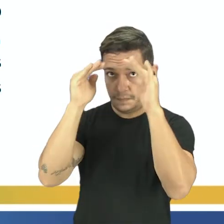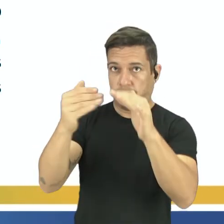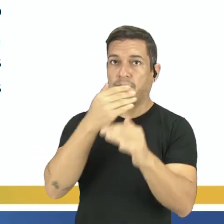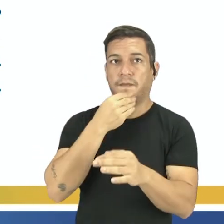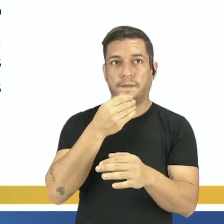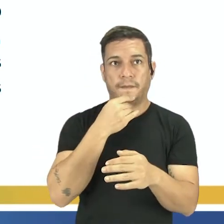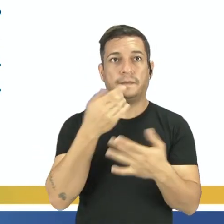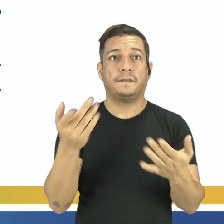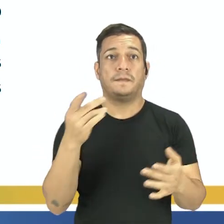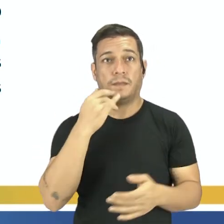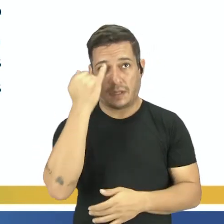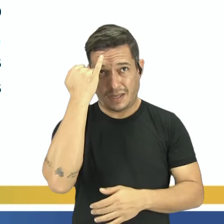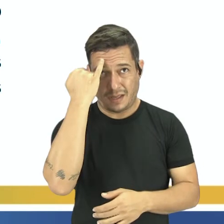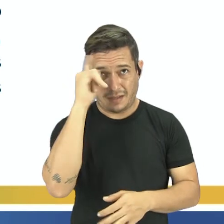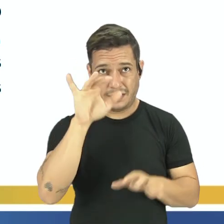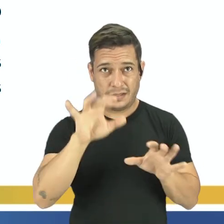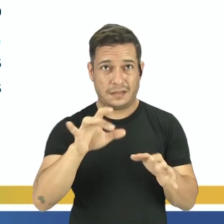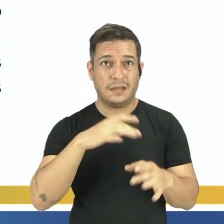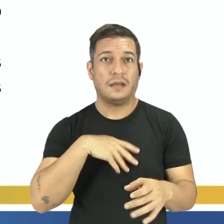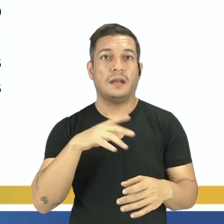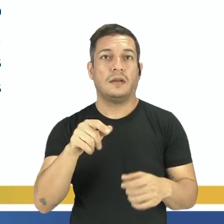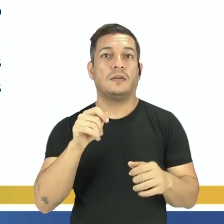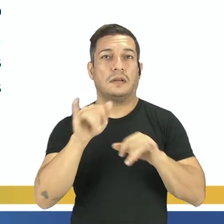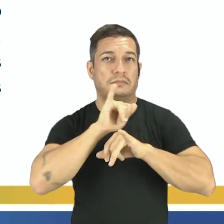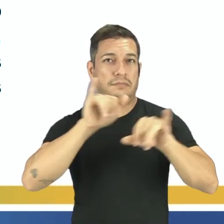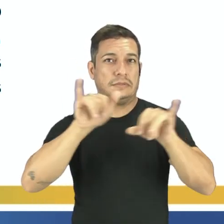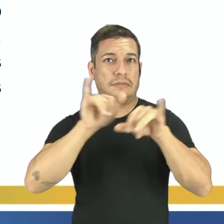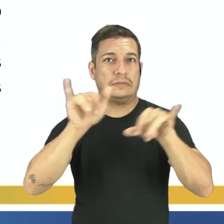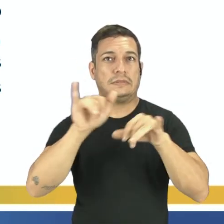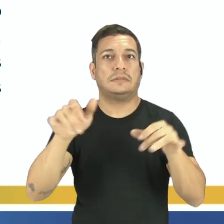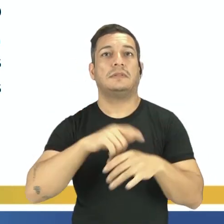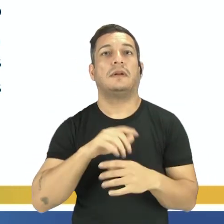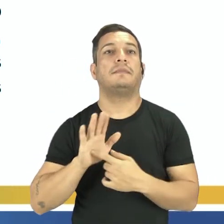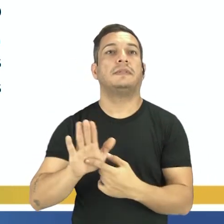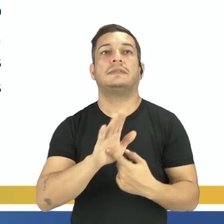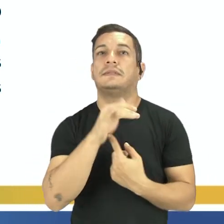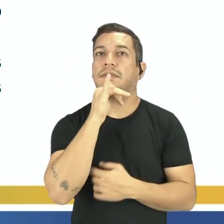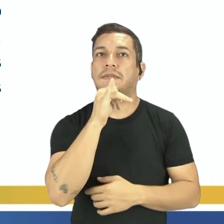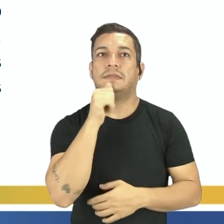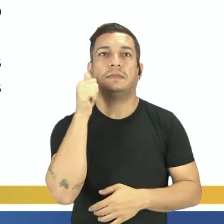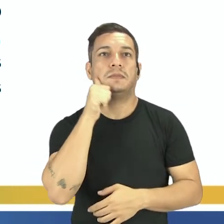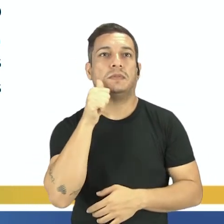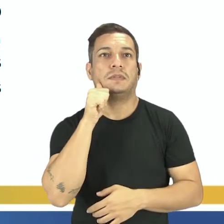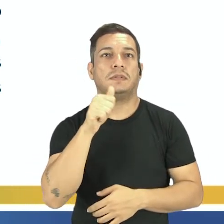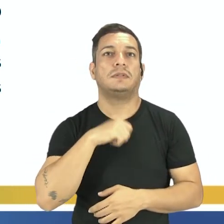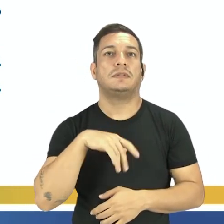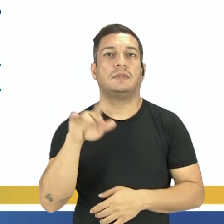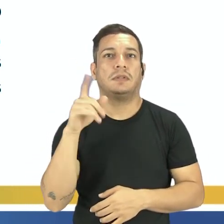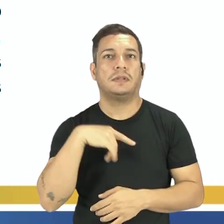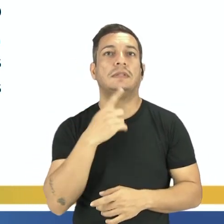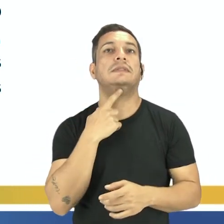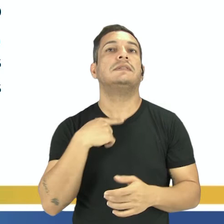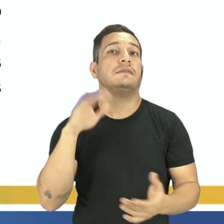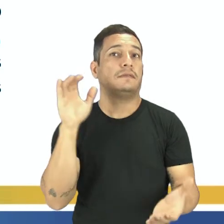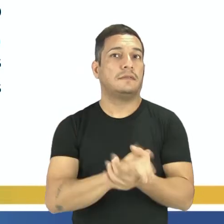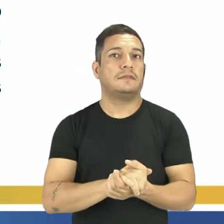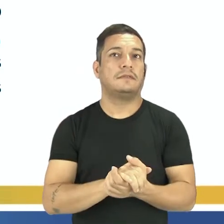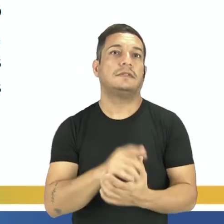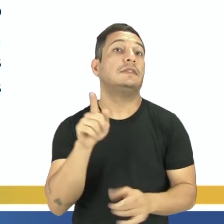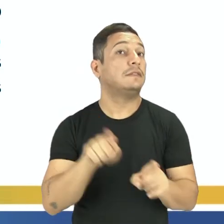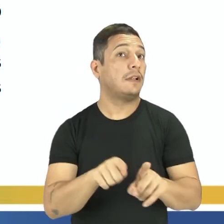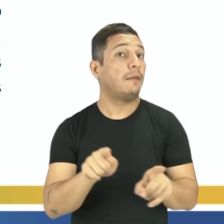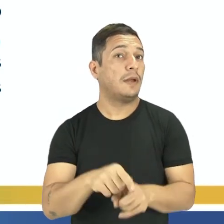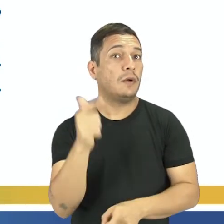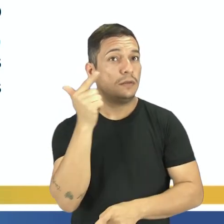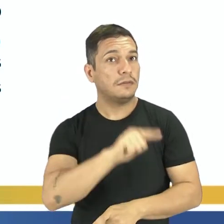submissa ao homem. Essa ideia é reforçada pela mídia, ao apresentar, por exemplo, a mulher com enorme necessidade de casar. E